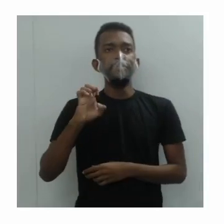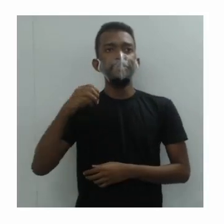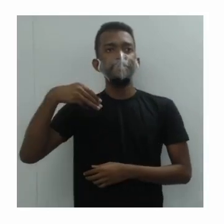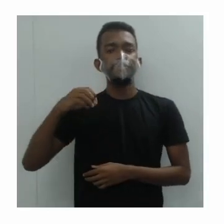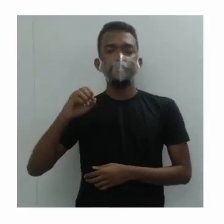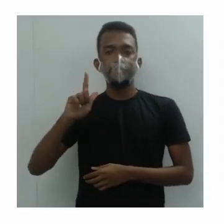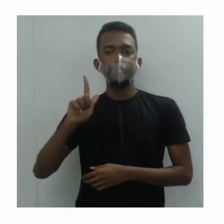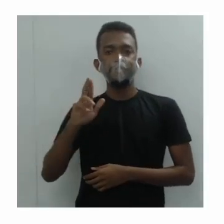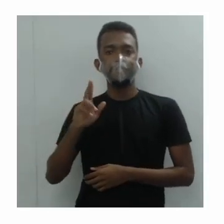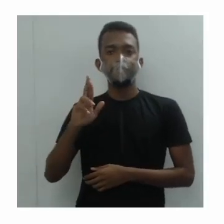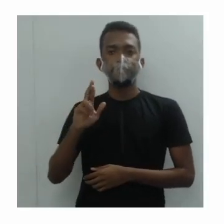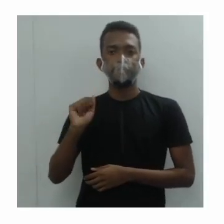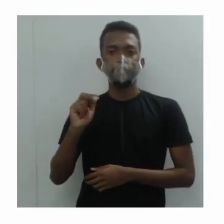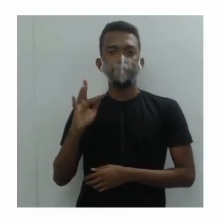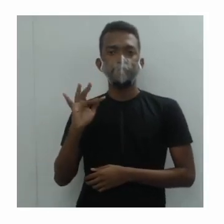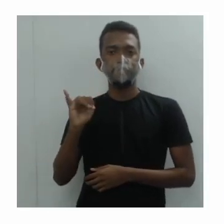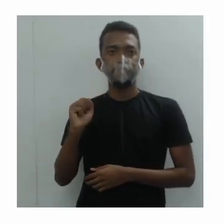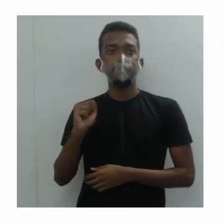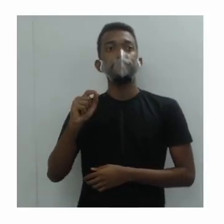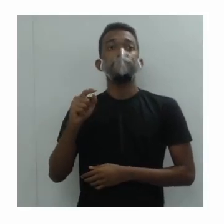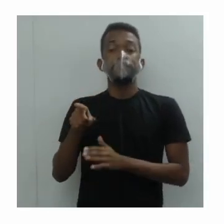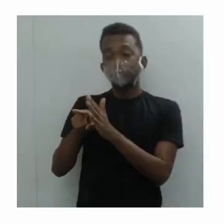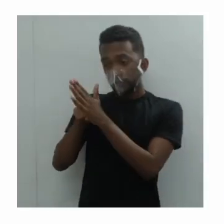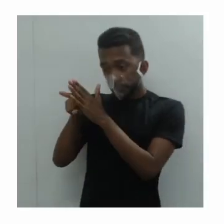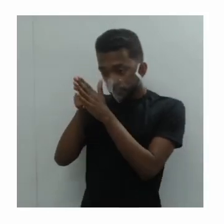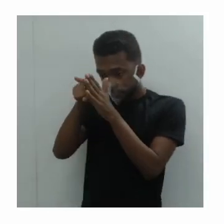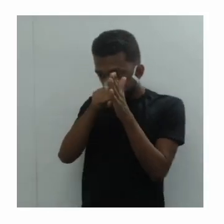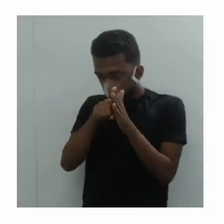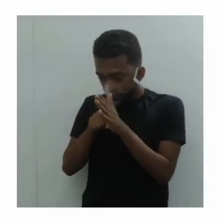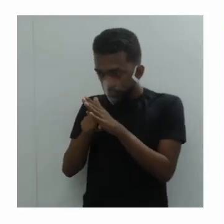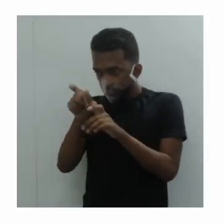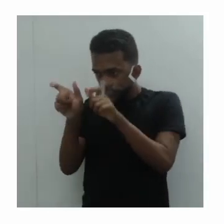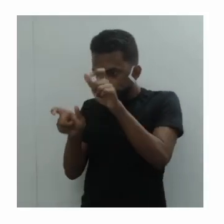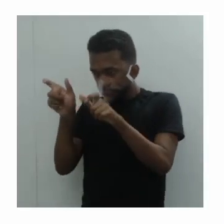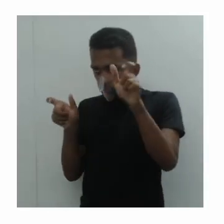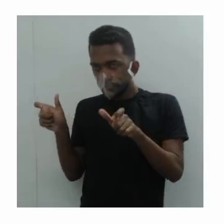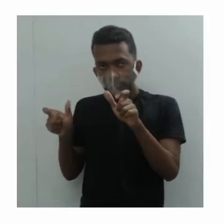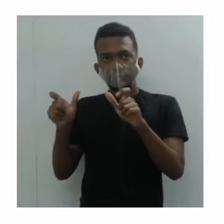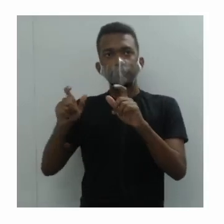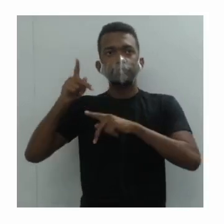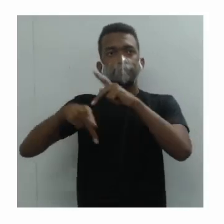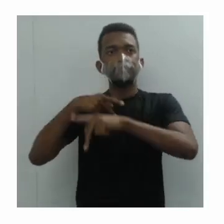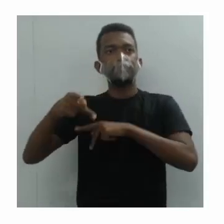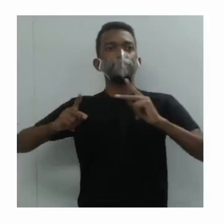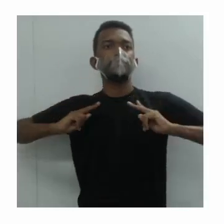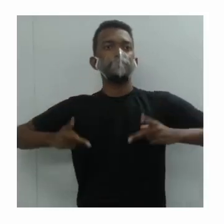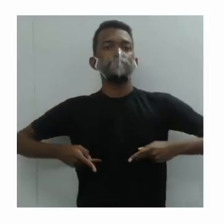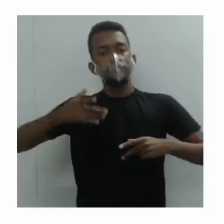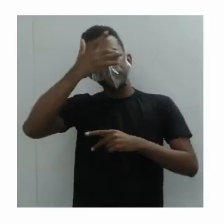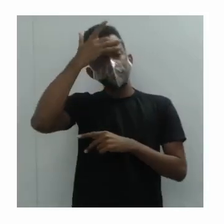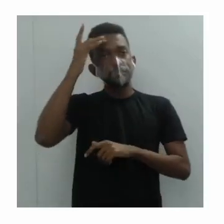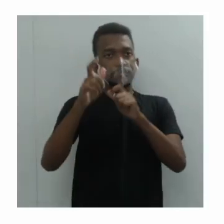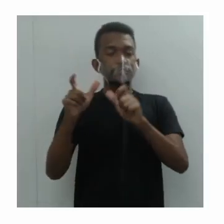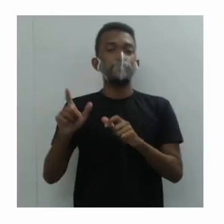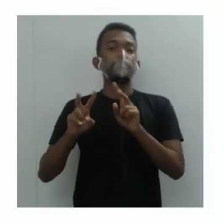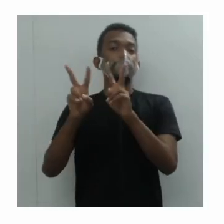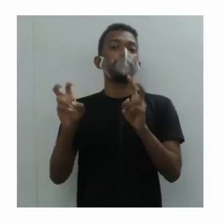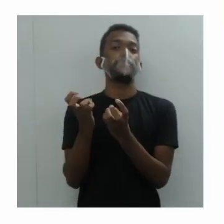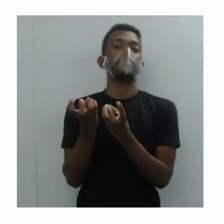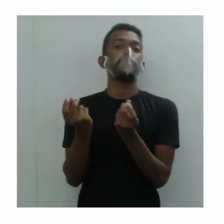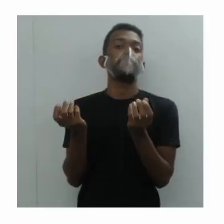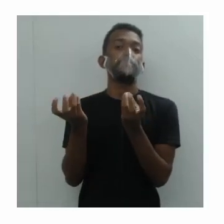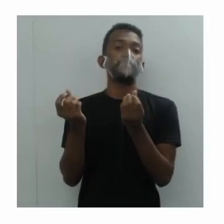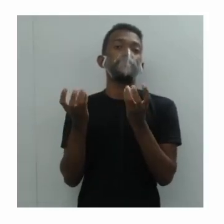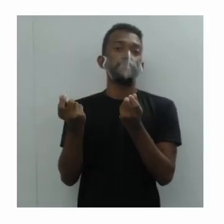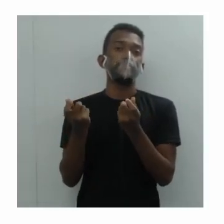Demografia é a ciência que investiga a população humana, as pessoas, sob uma perspectiva quantitativa.